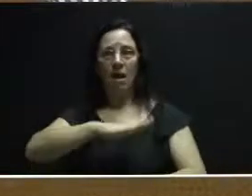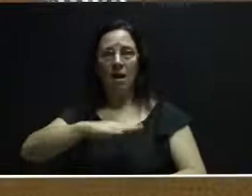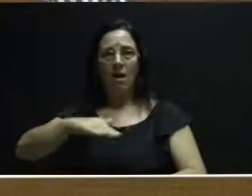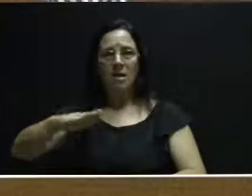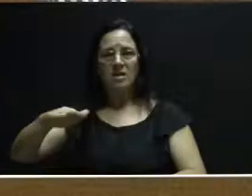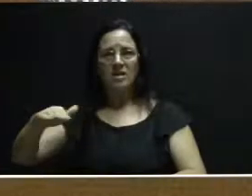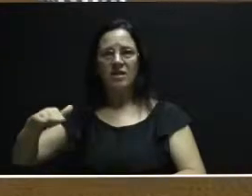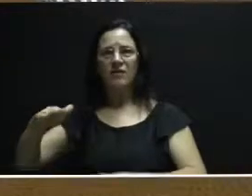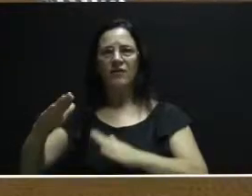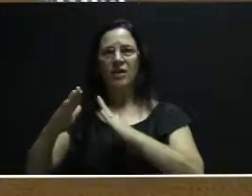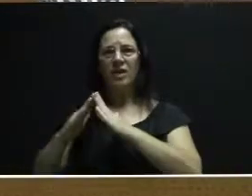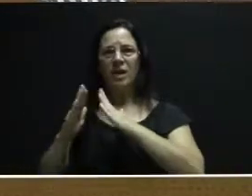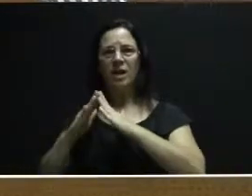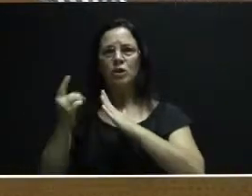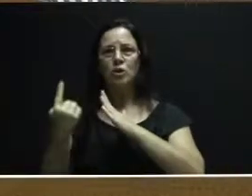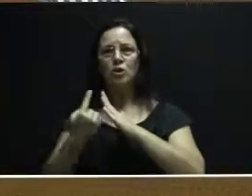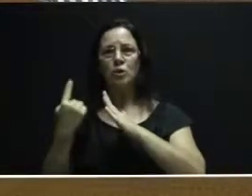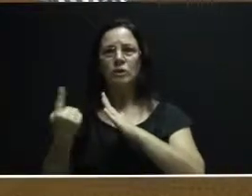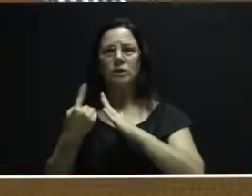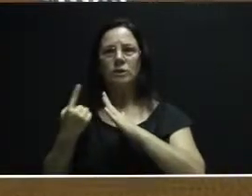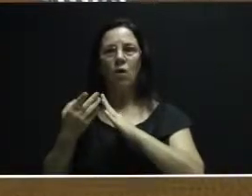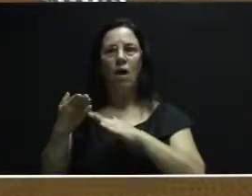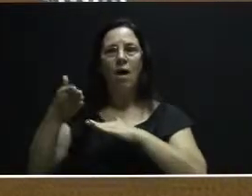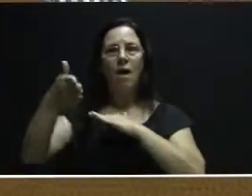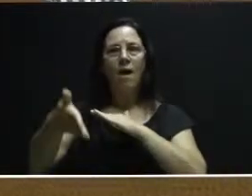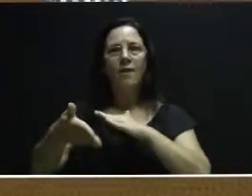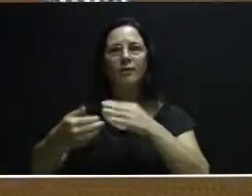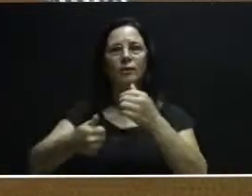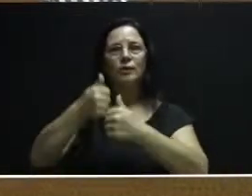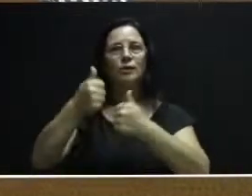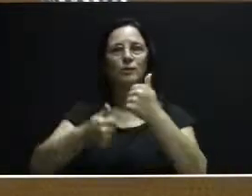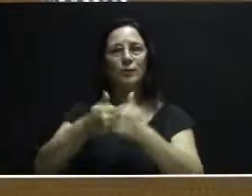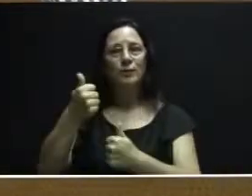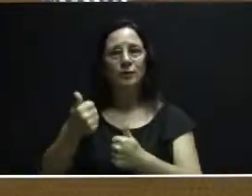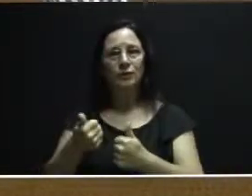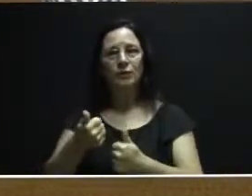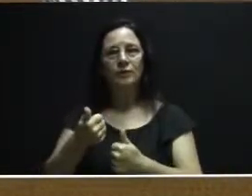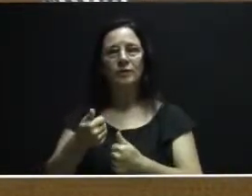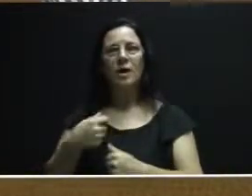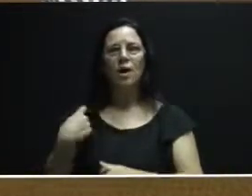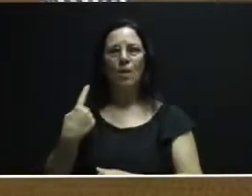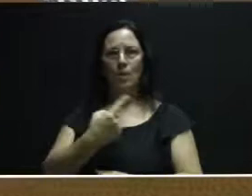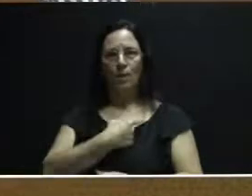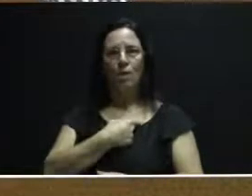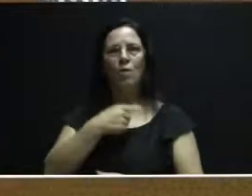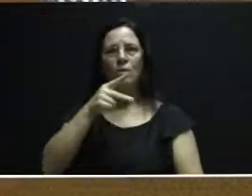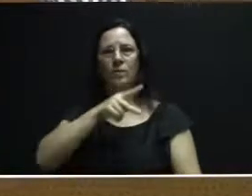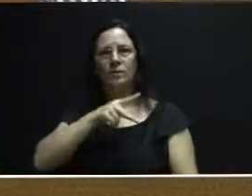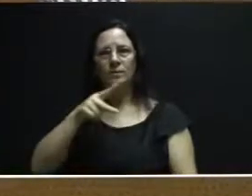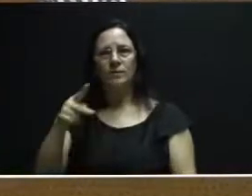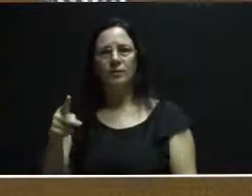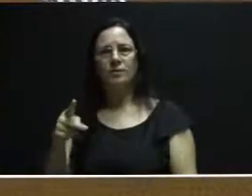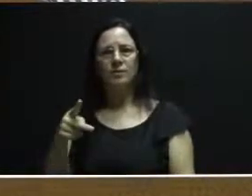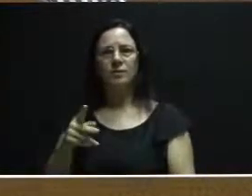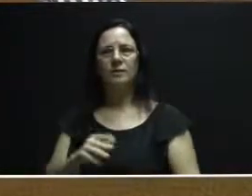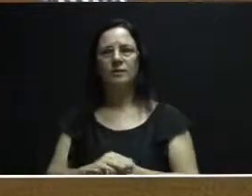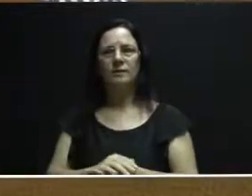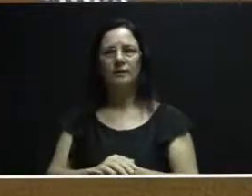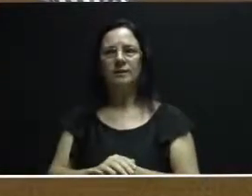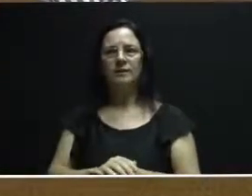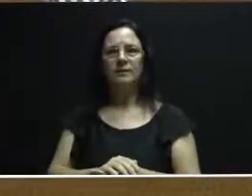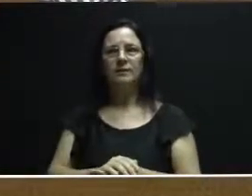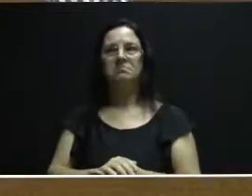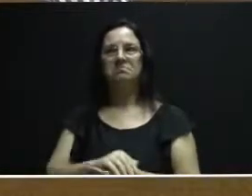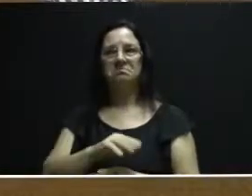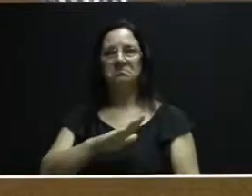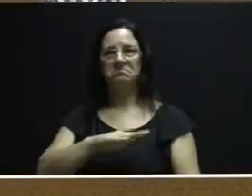sozinhas em casa, iam para o centro esportivo. Então, a nossa função, além de fazer com que essas